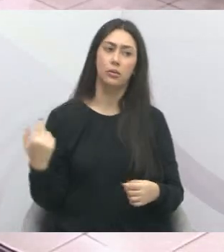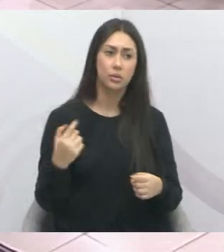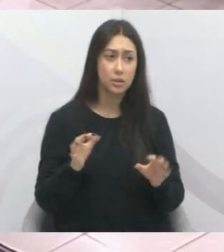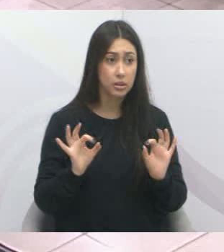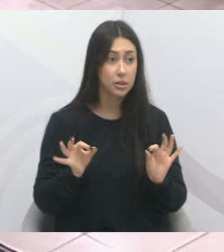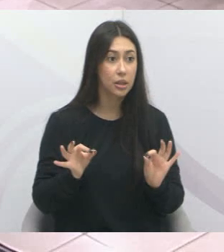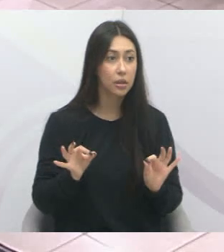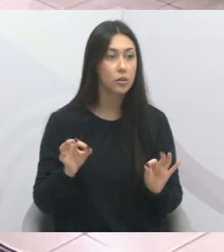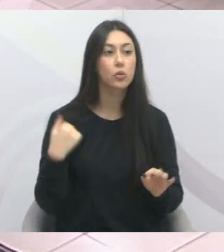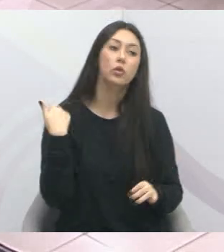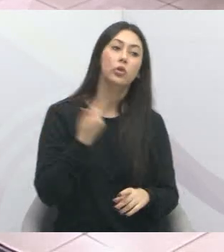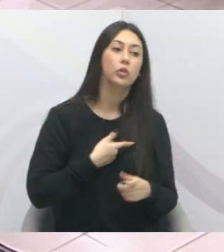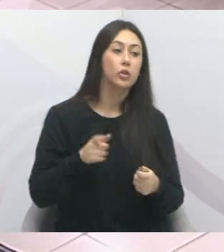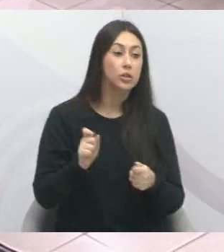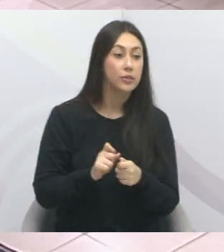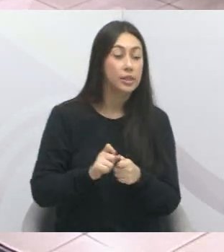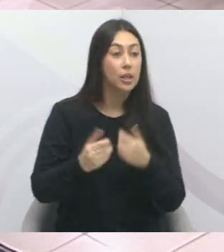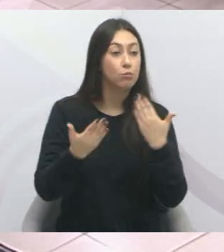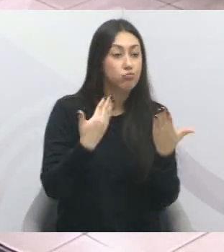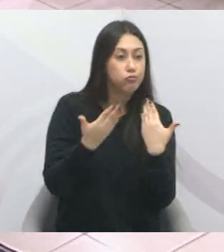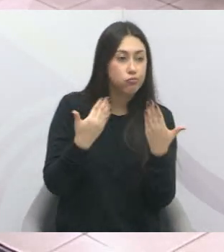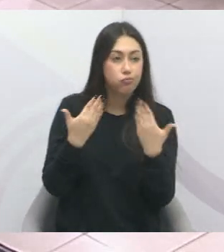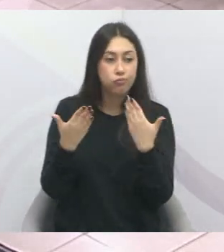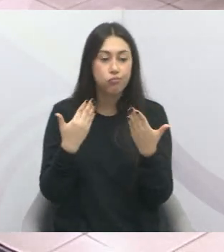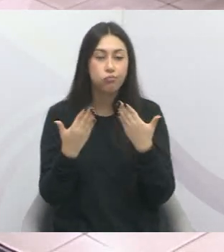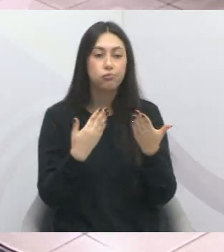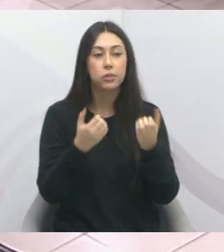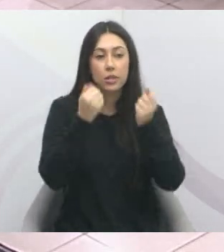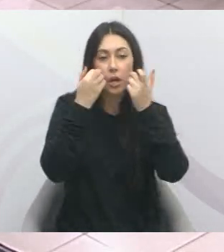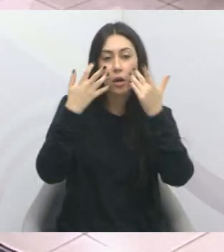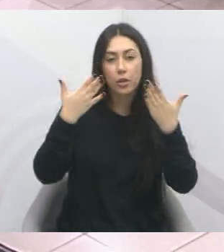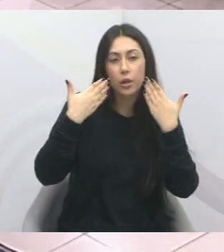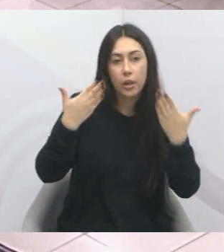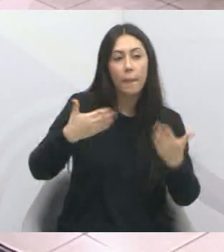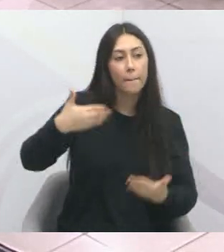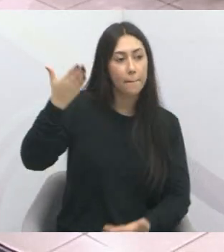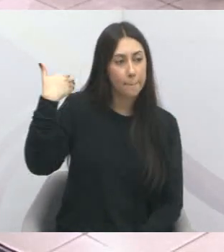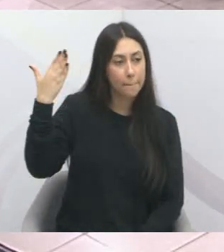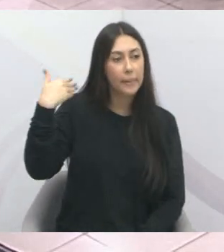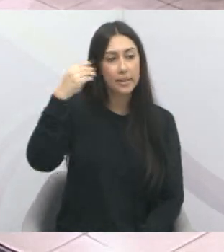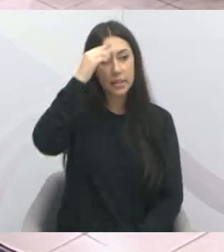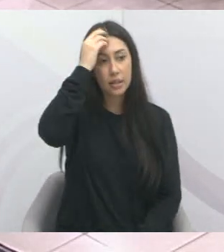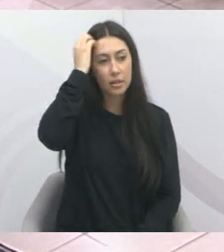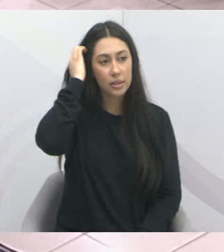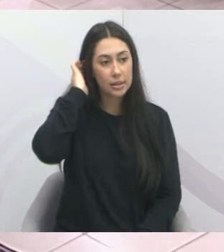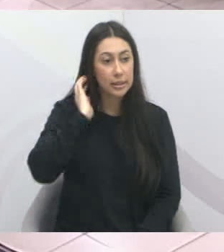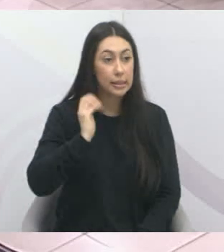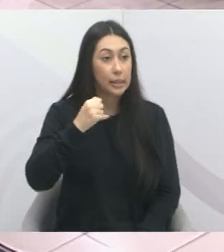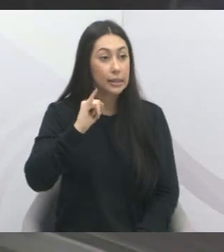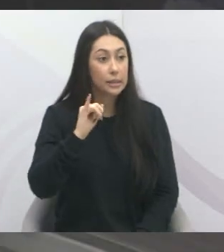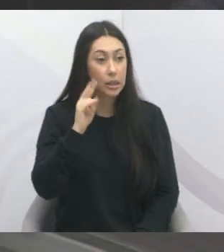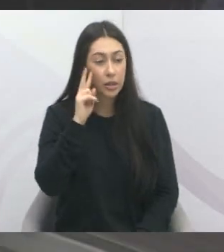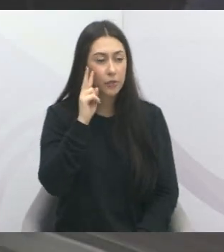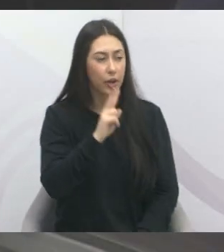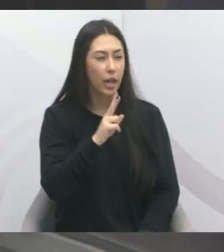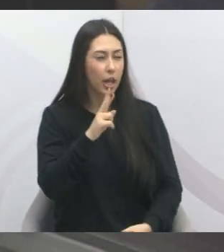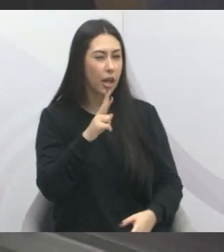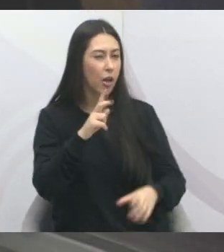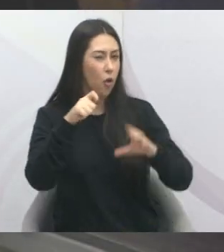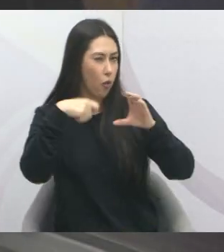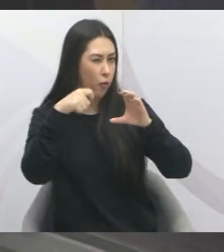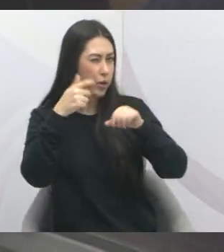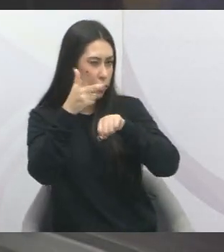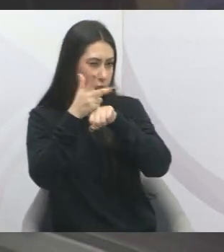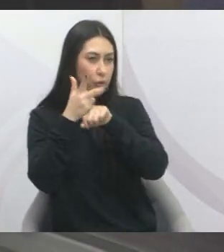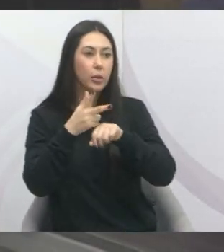a discussão que nós fizemos na audiência pública passada. Isso é público. Se pegar as filmagens, vão